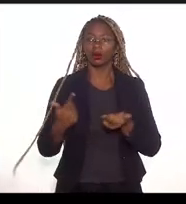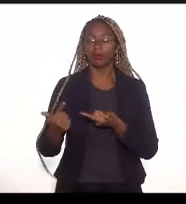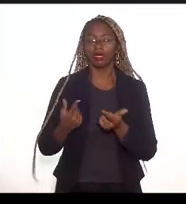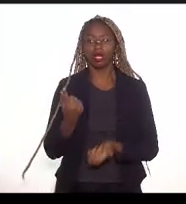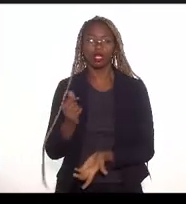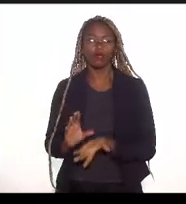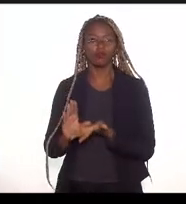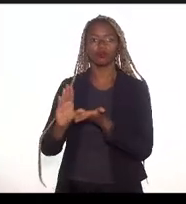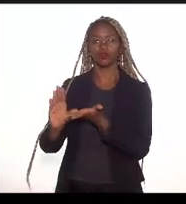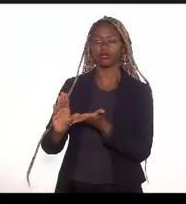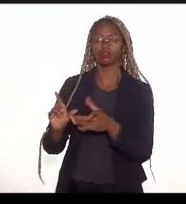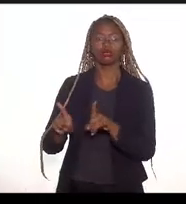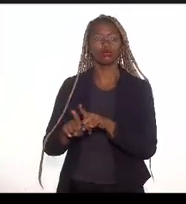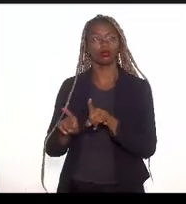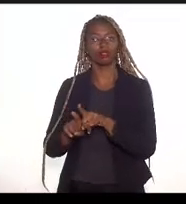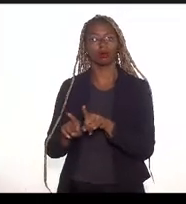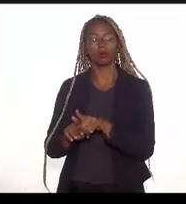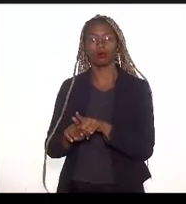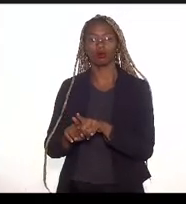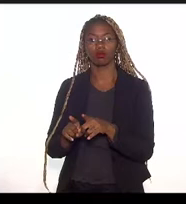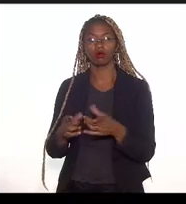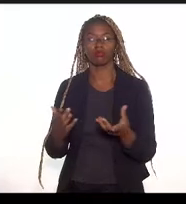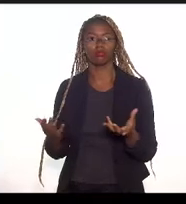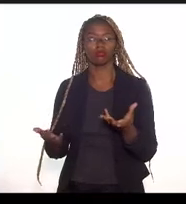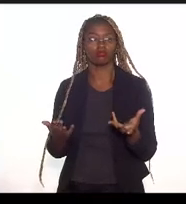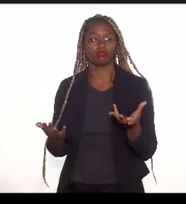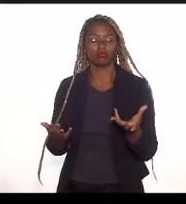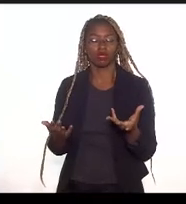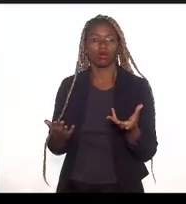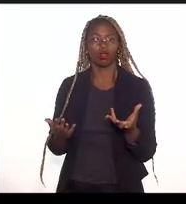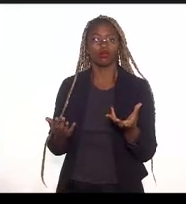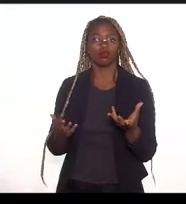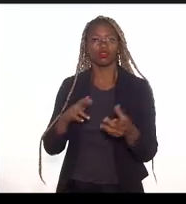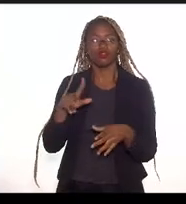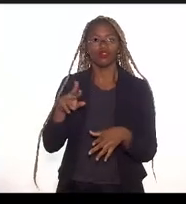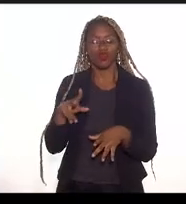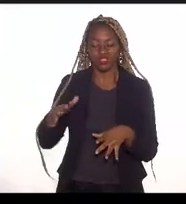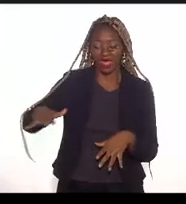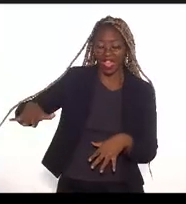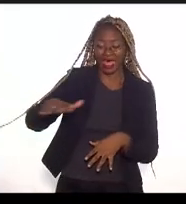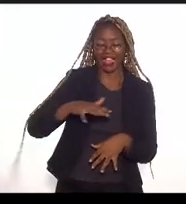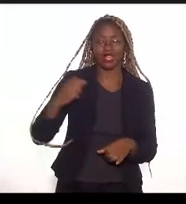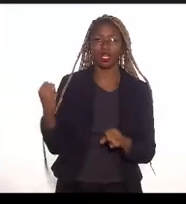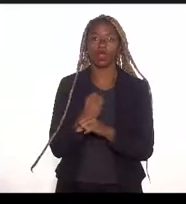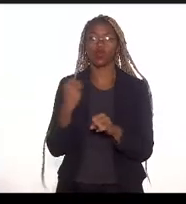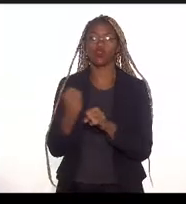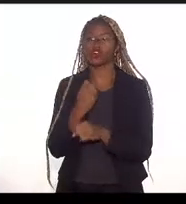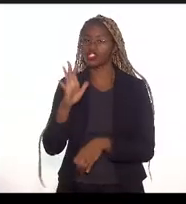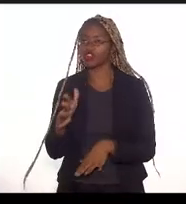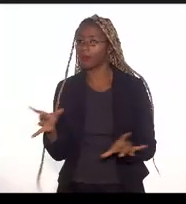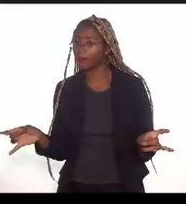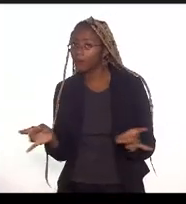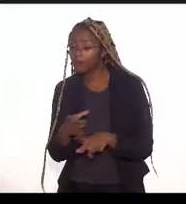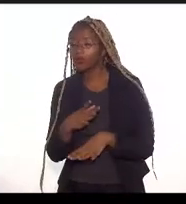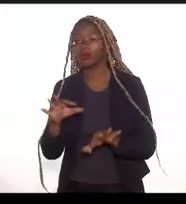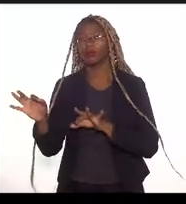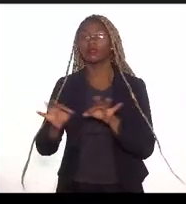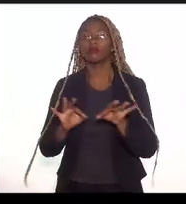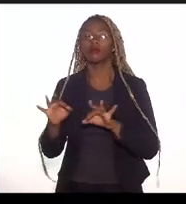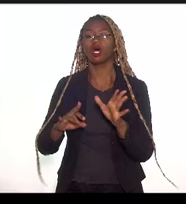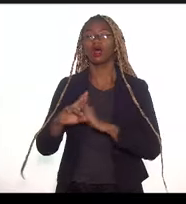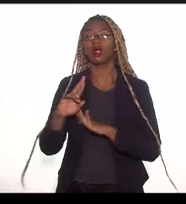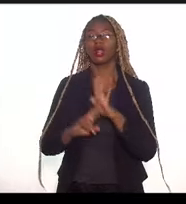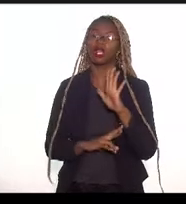e implantação, aumento ou não de área construída. Elaboramos relatórios